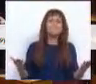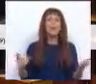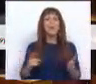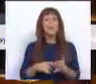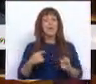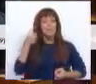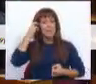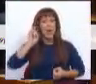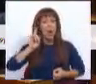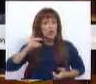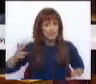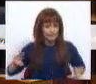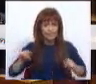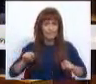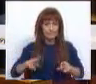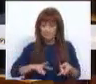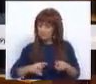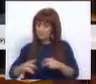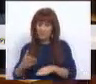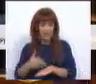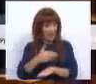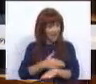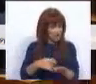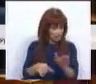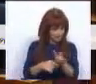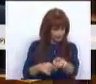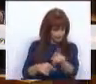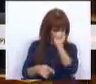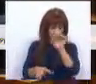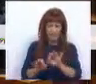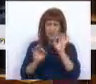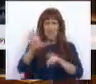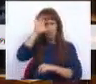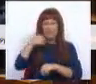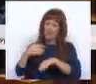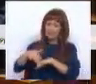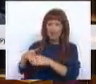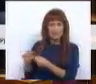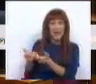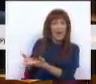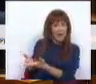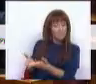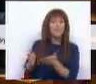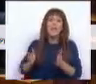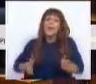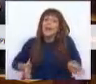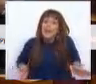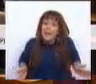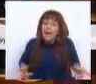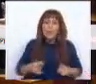ter em conta é que antes de alterar legislação, como o Governo tentado a fazer nesta matéria, era que